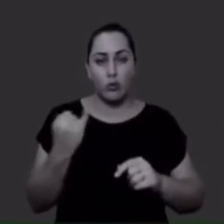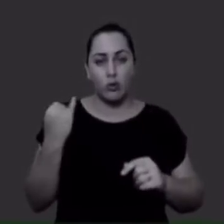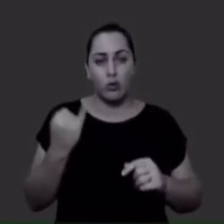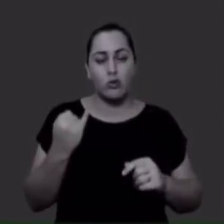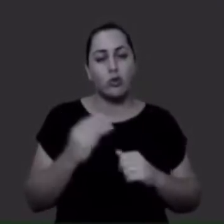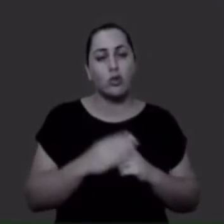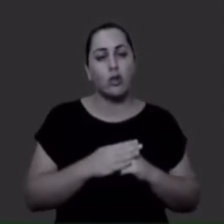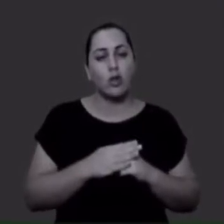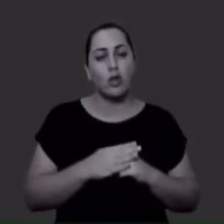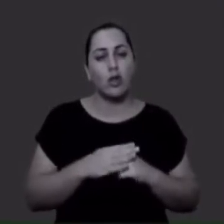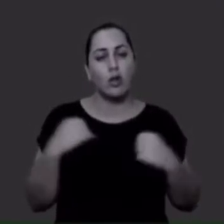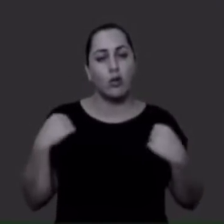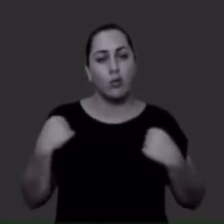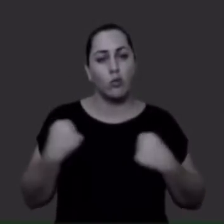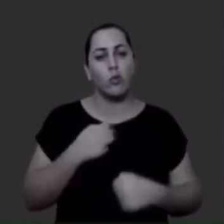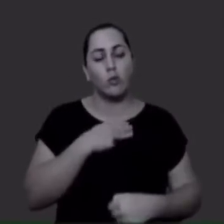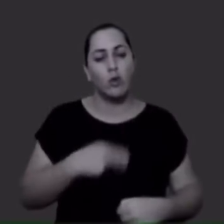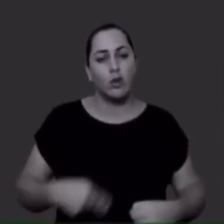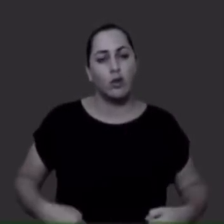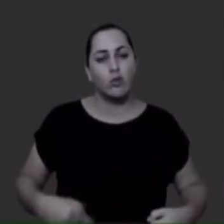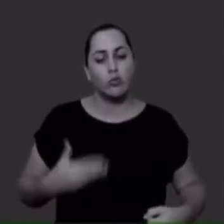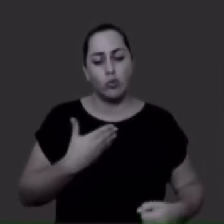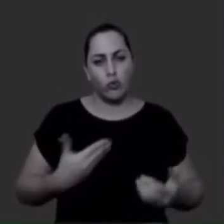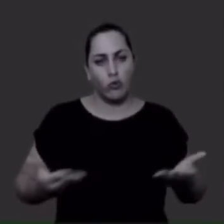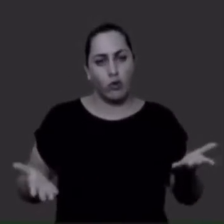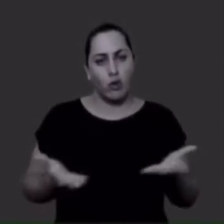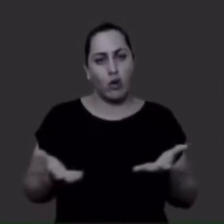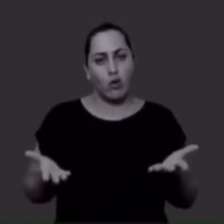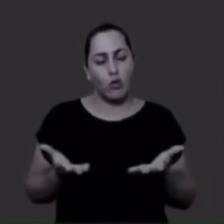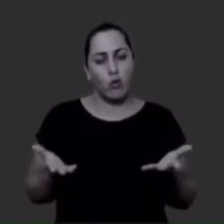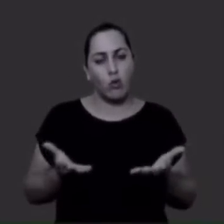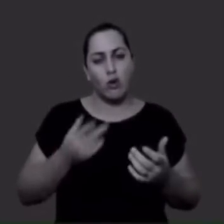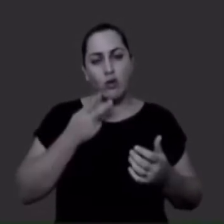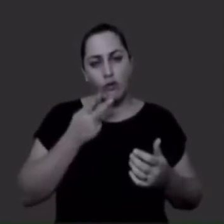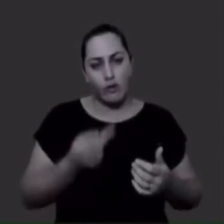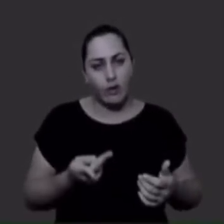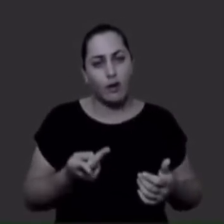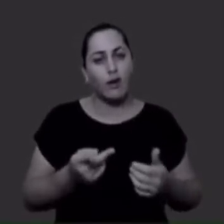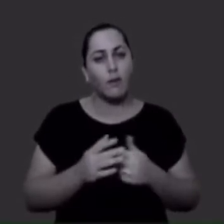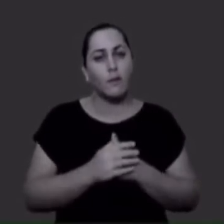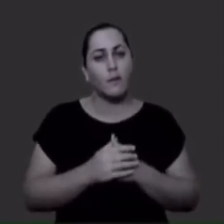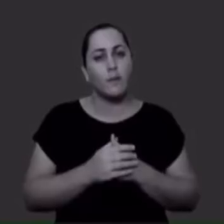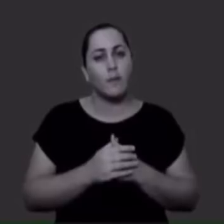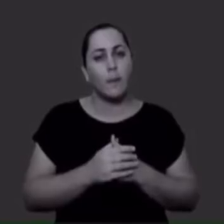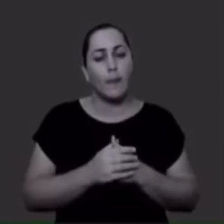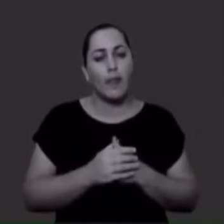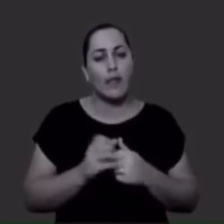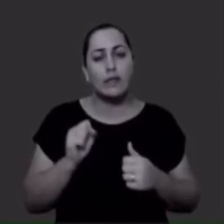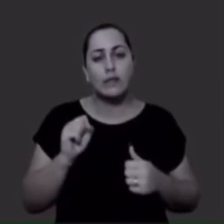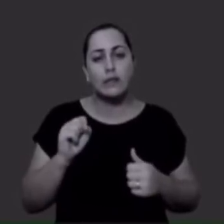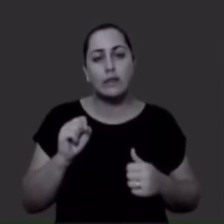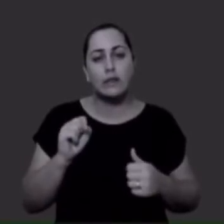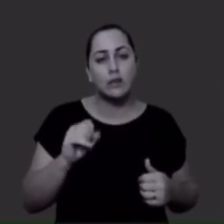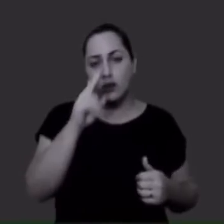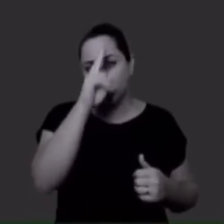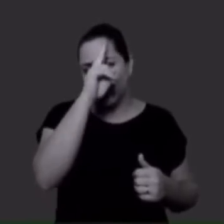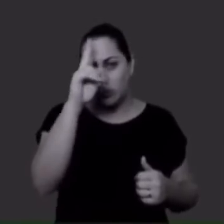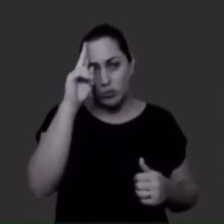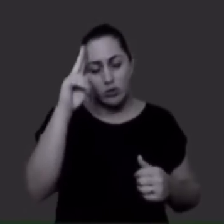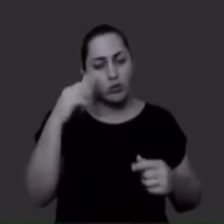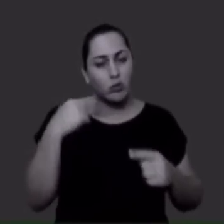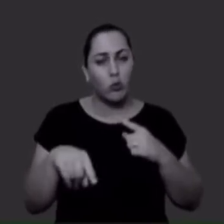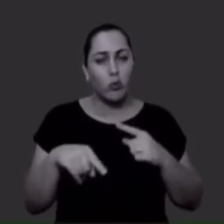ministro do governo atual, onde ele fala que se o Uber não se enquadrar as normas que eles querem,